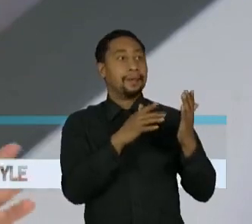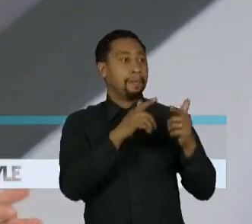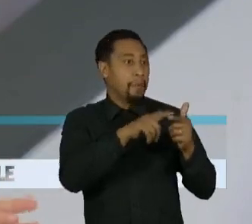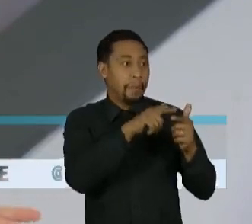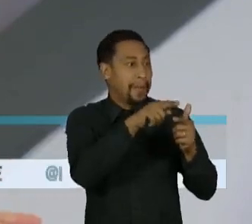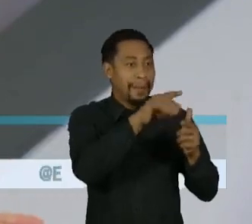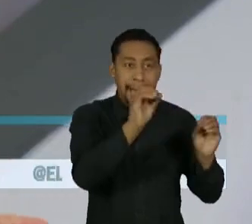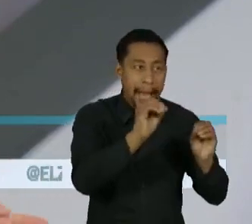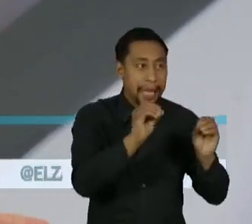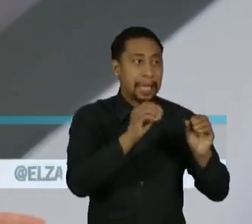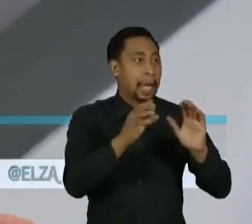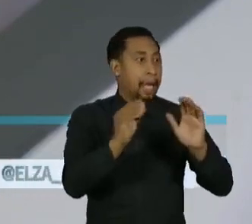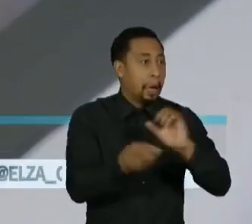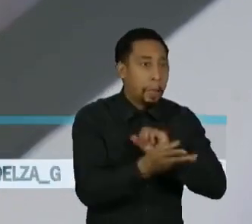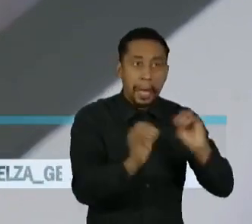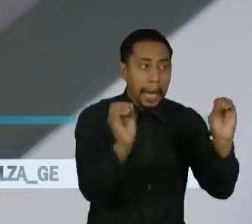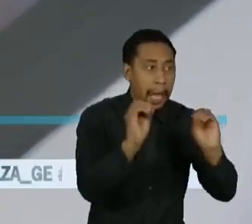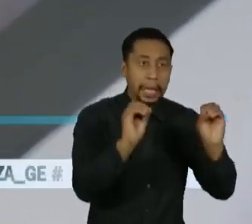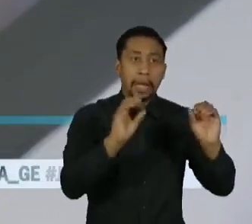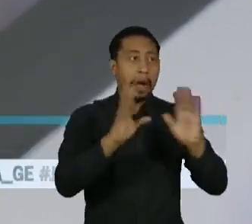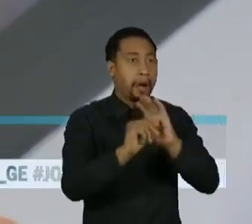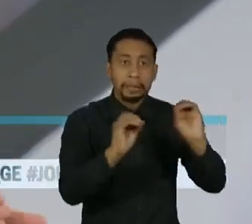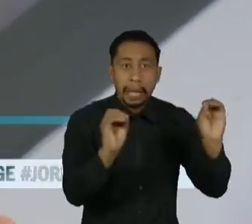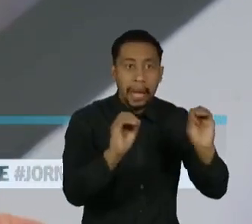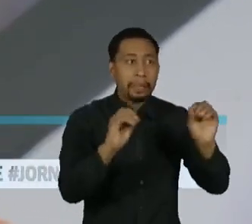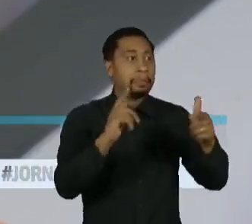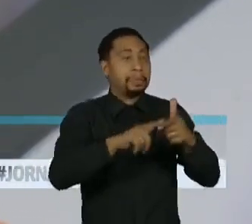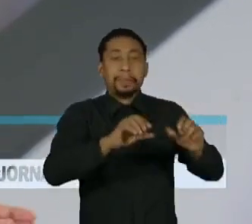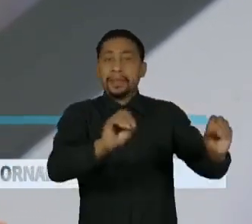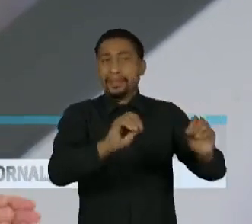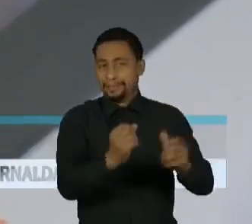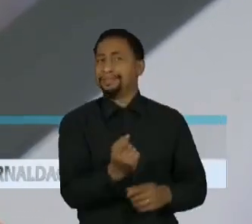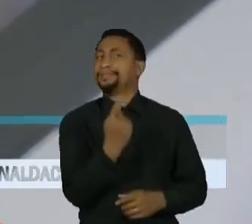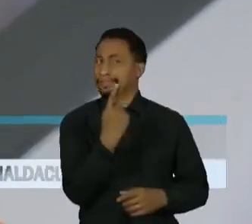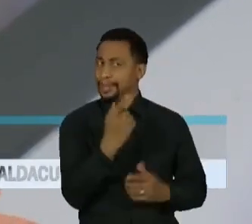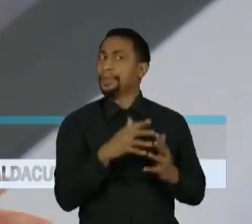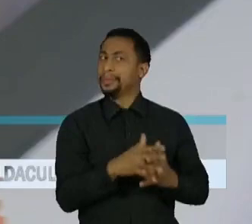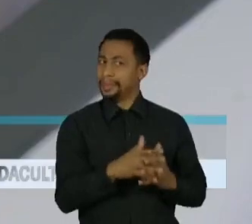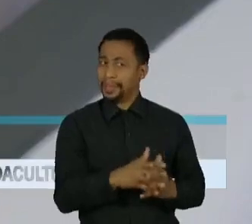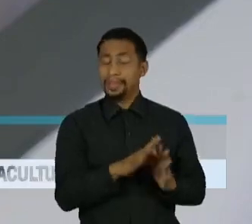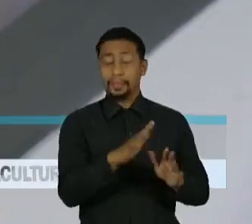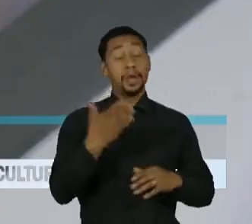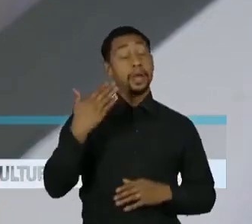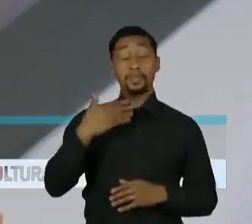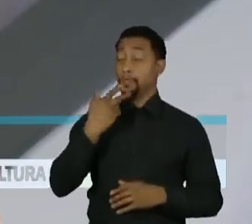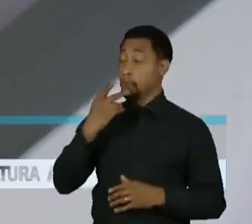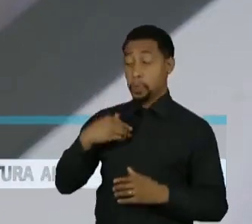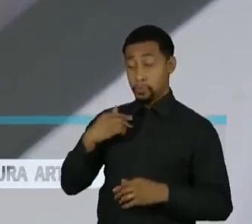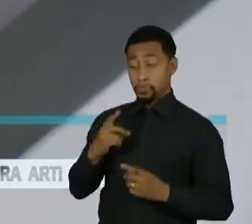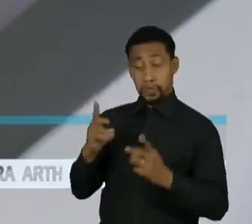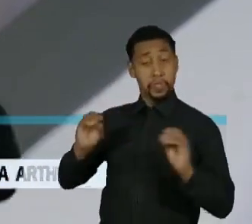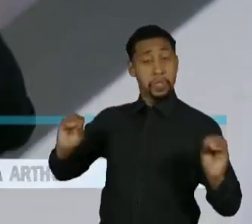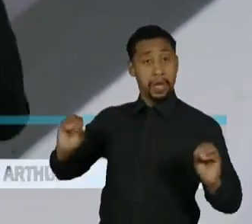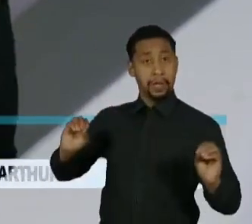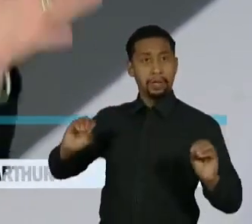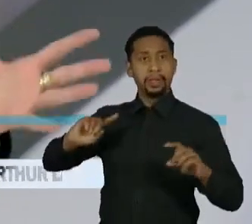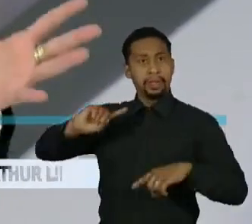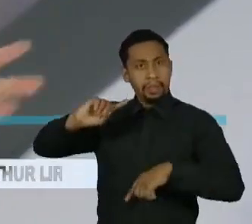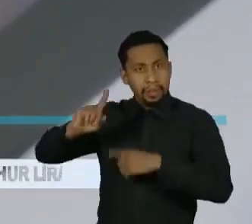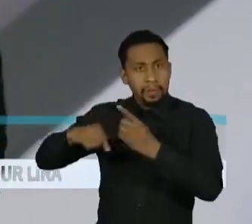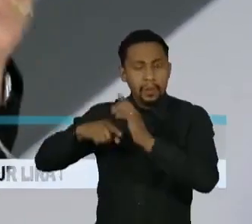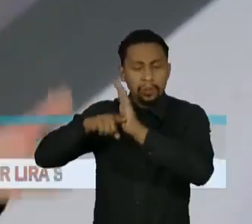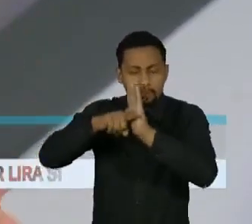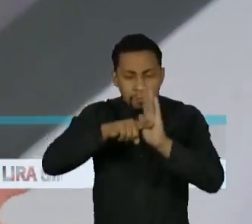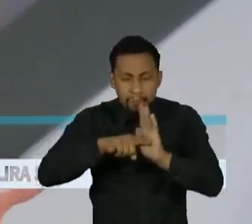por exemplo algumas das coisas ele tinha dito anteriormente que não tinha vendido joia nenhuma aí se descobriu que sim houve uma operação